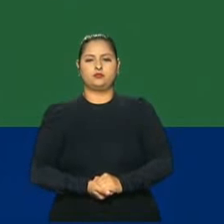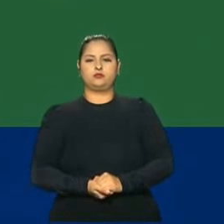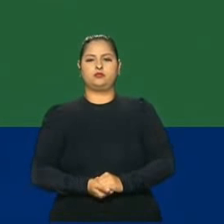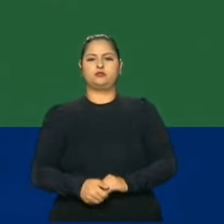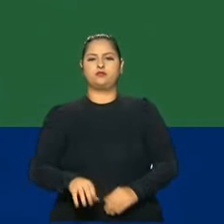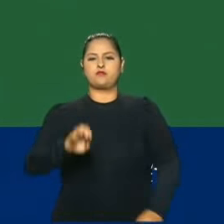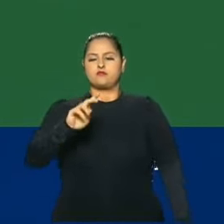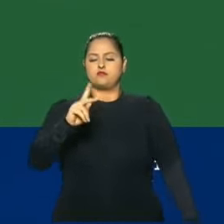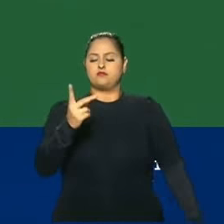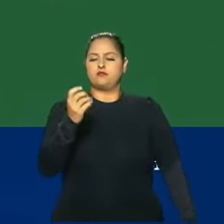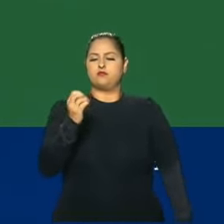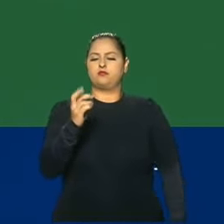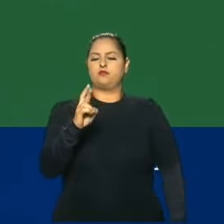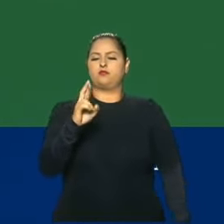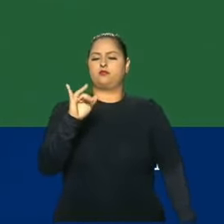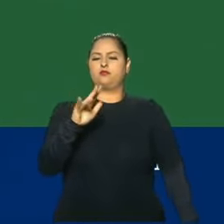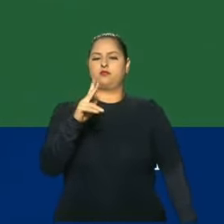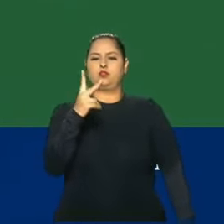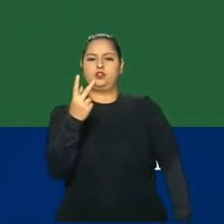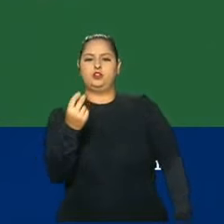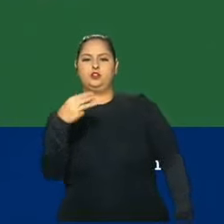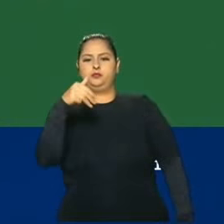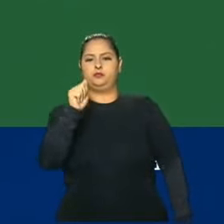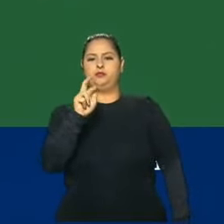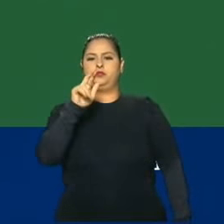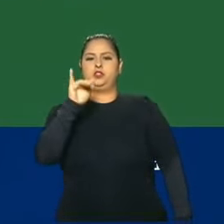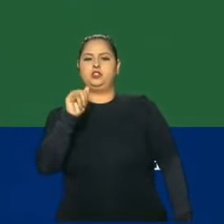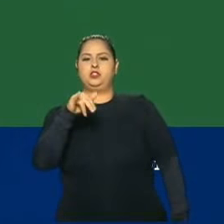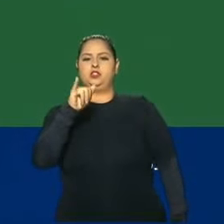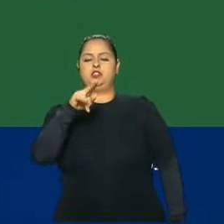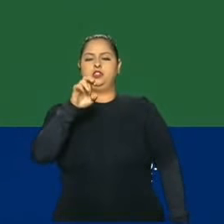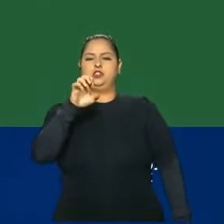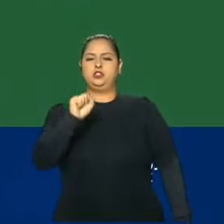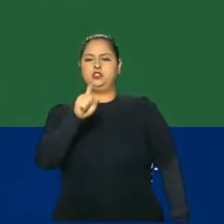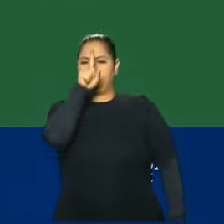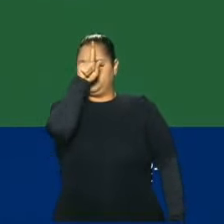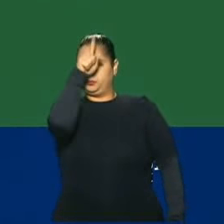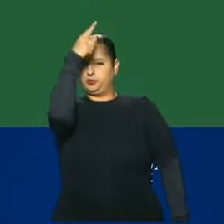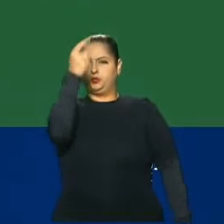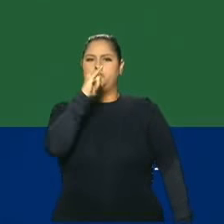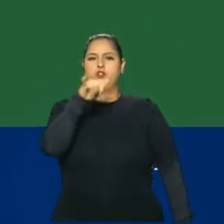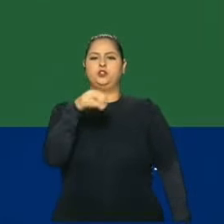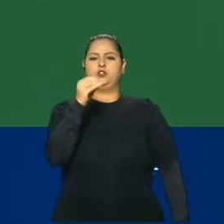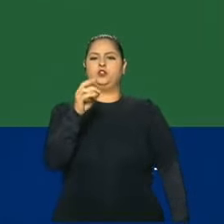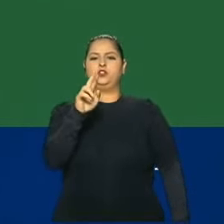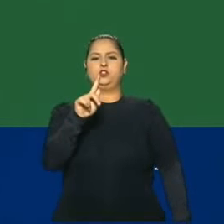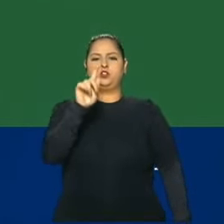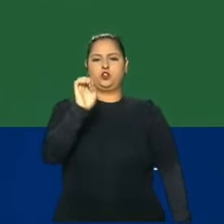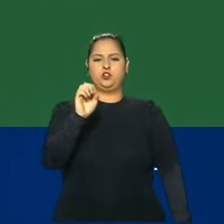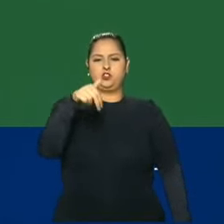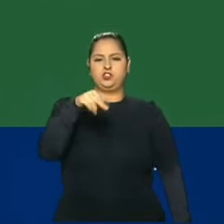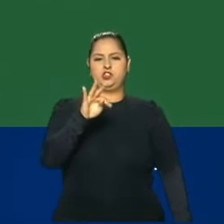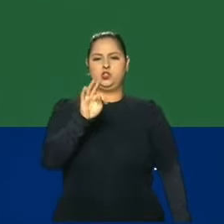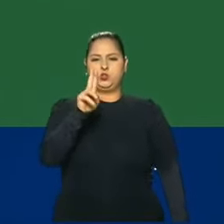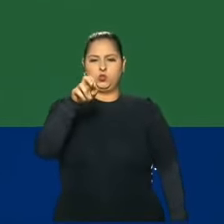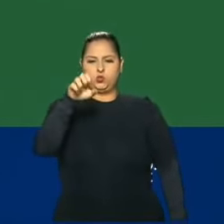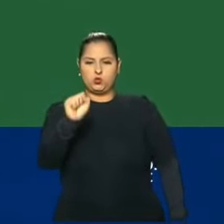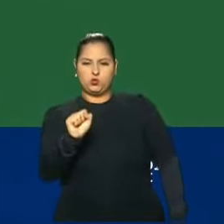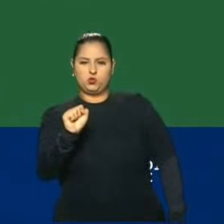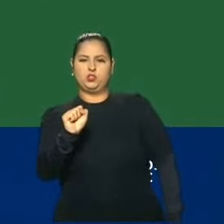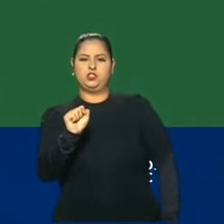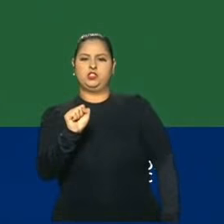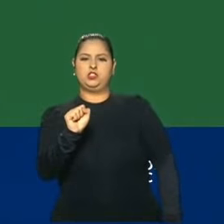Chorinho da Maria Inês para piano solo. Autoria Jorge Antunes. Interpretação Maria Inês Guimarães.